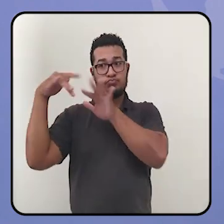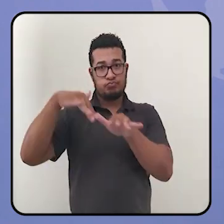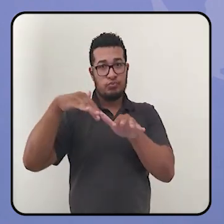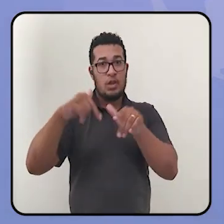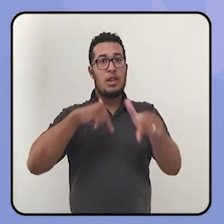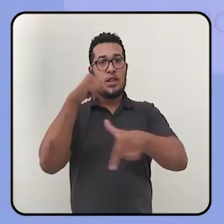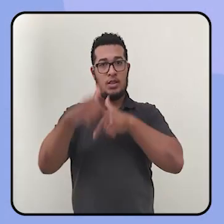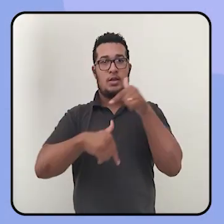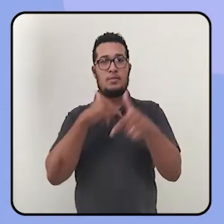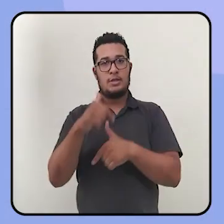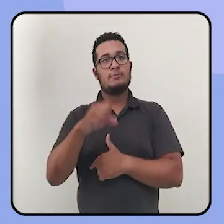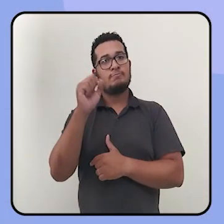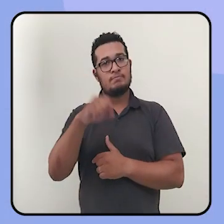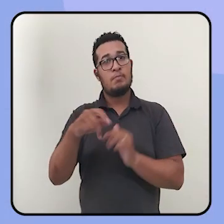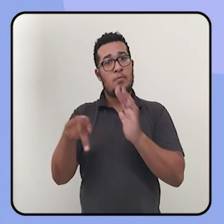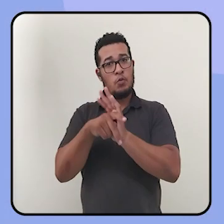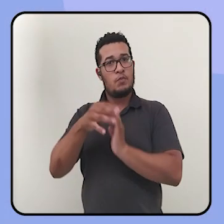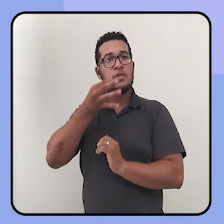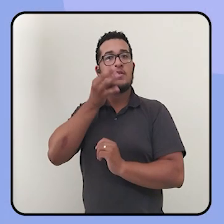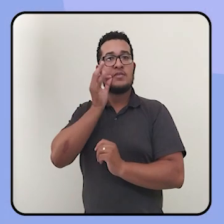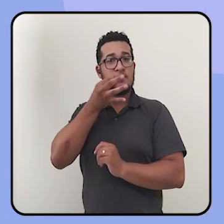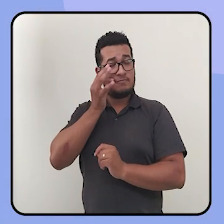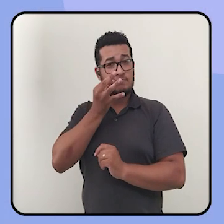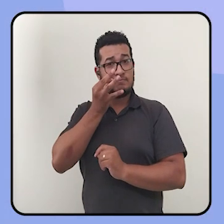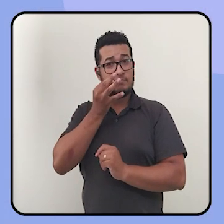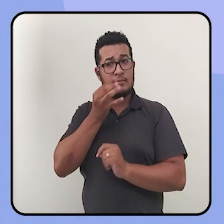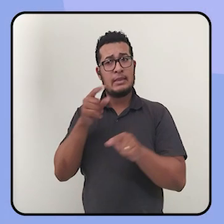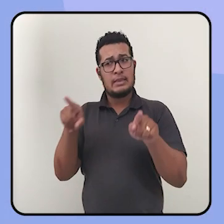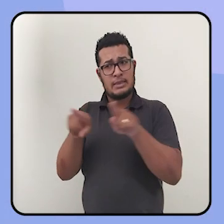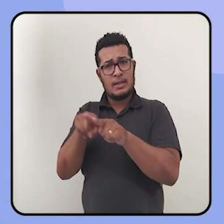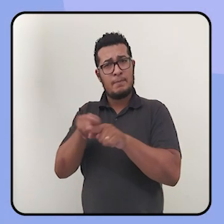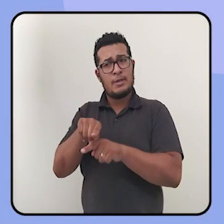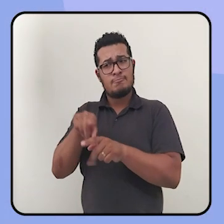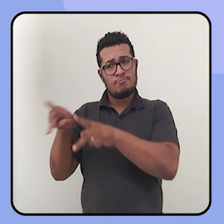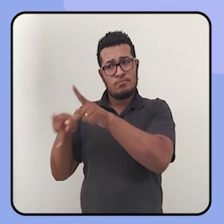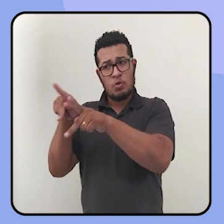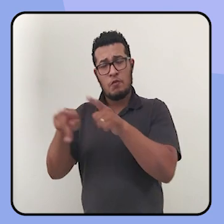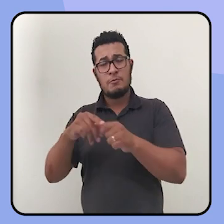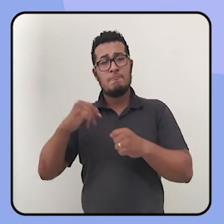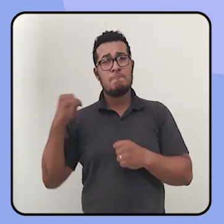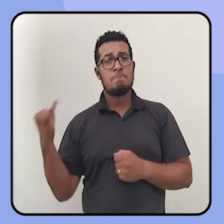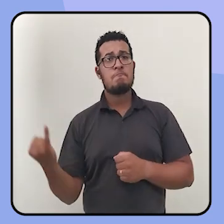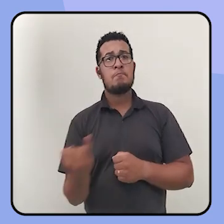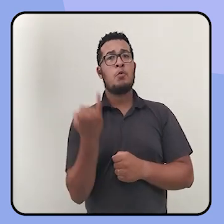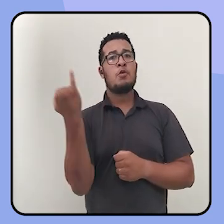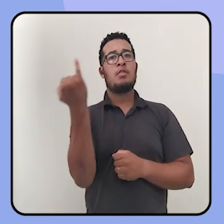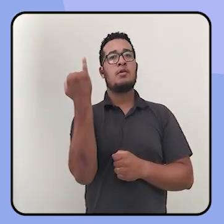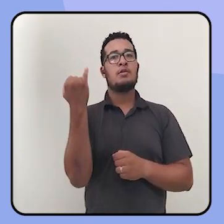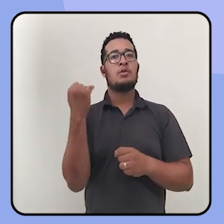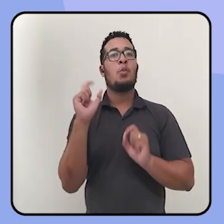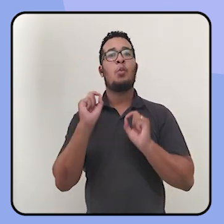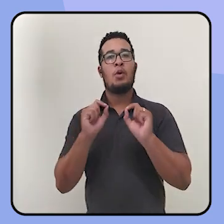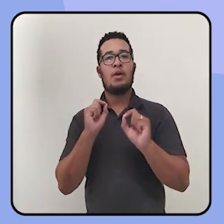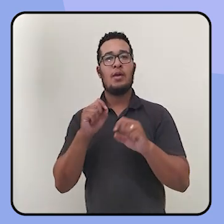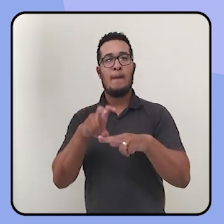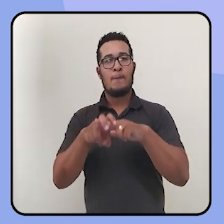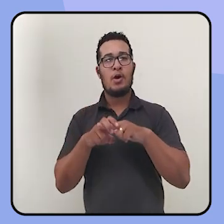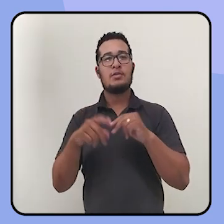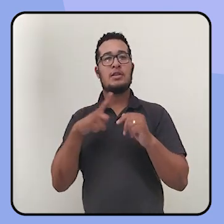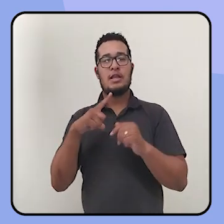slide, essa informação que nós temos aqui das características da pré-história no